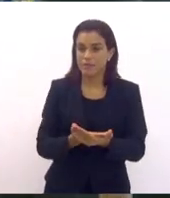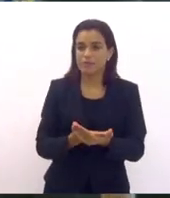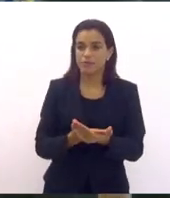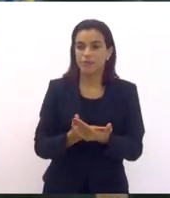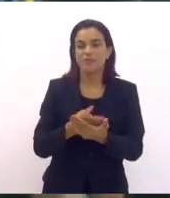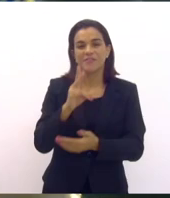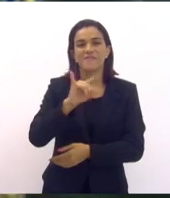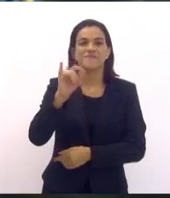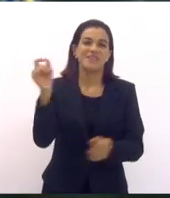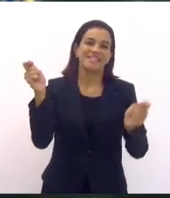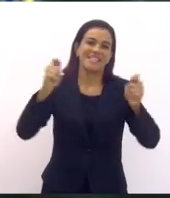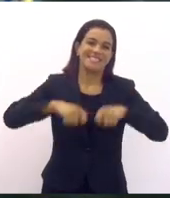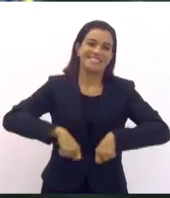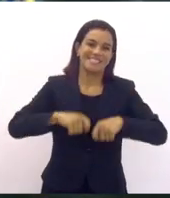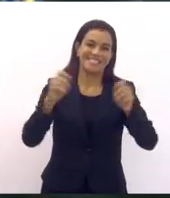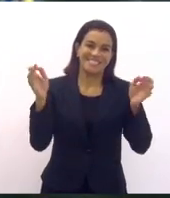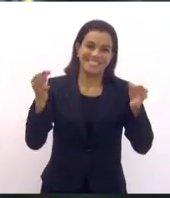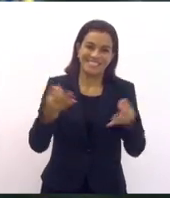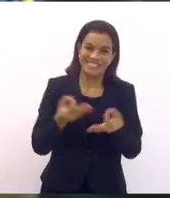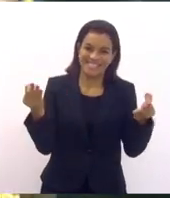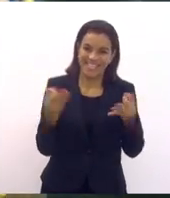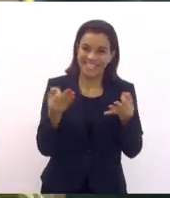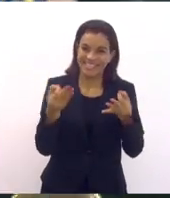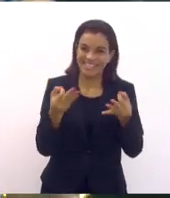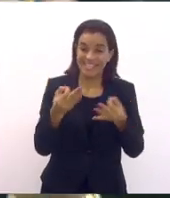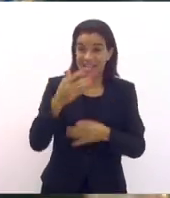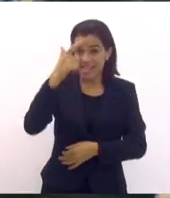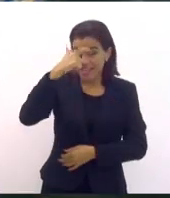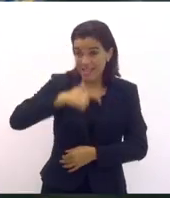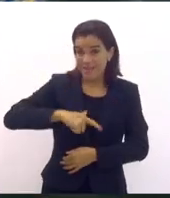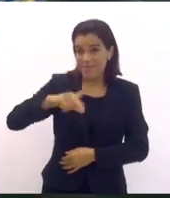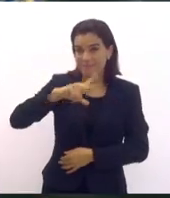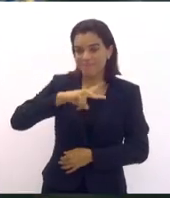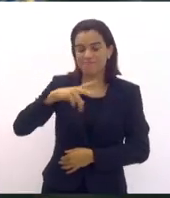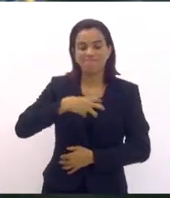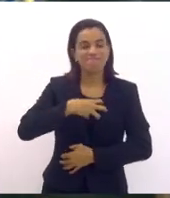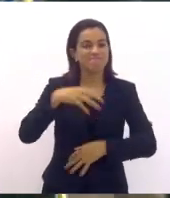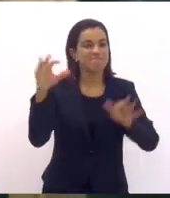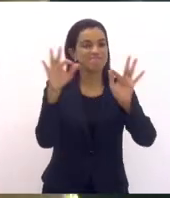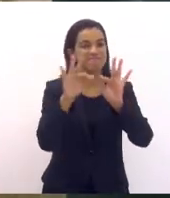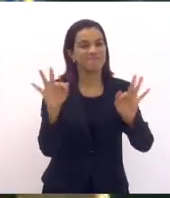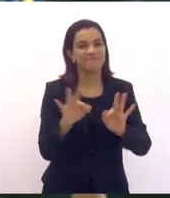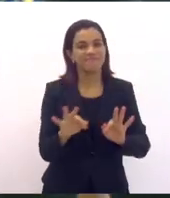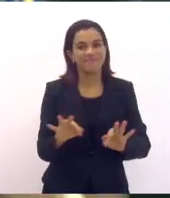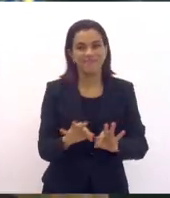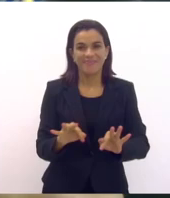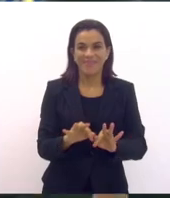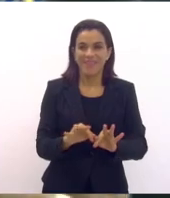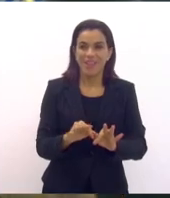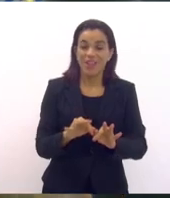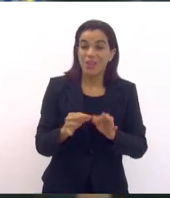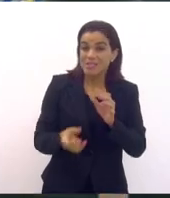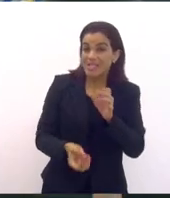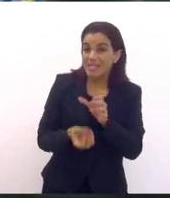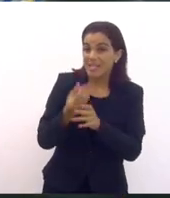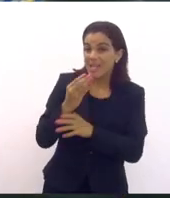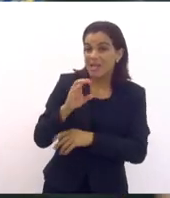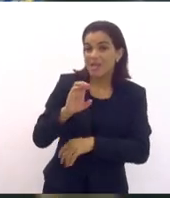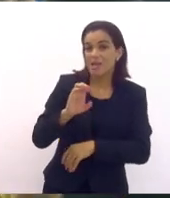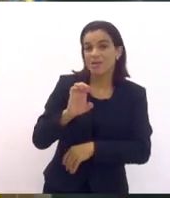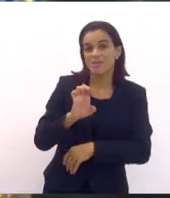irá dar certo eu particularmente estou muito feliz Montamos essa espa esse